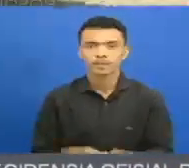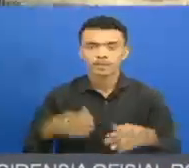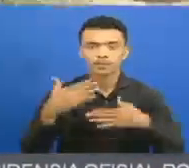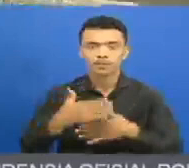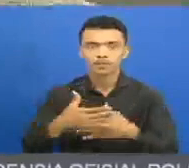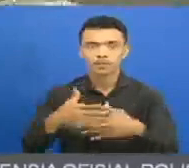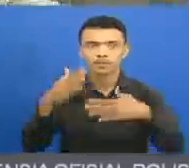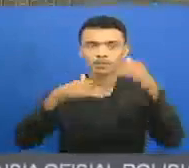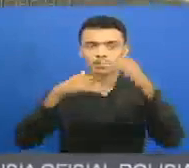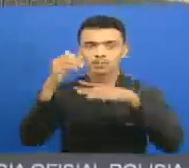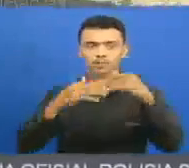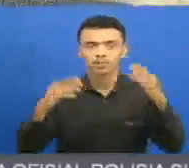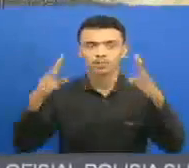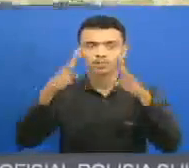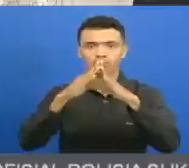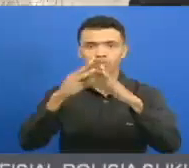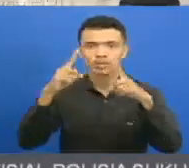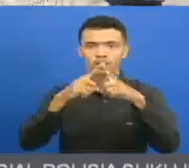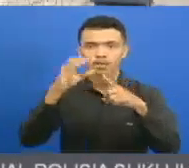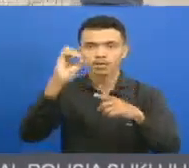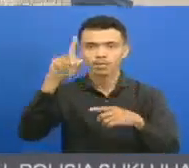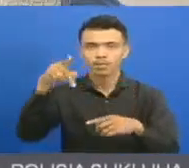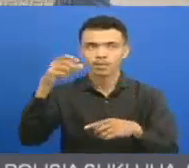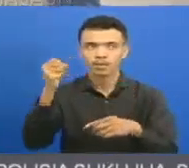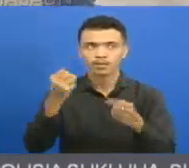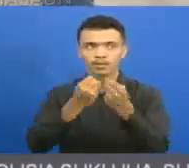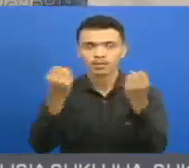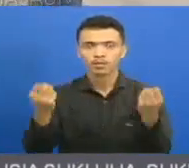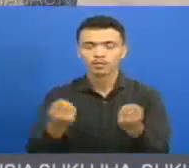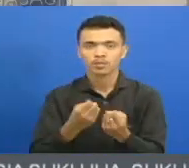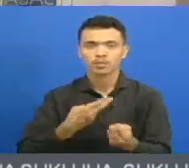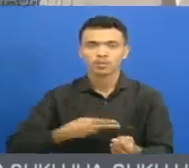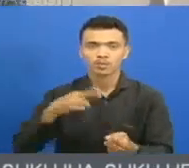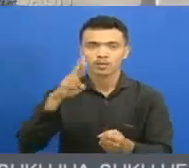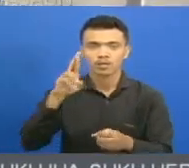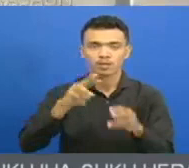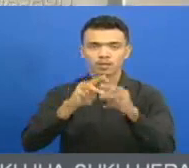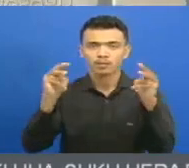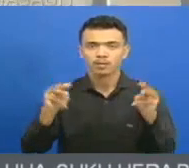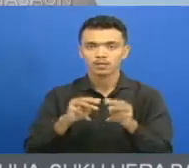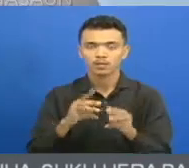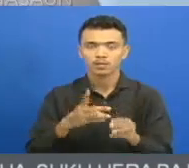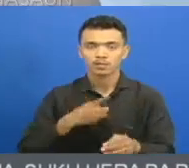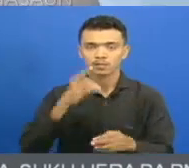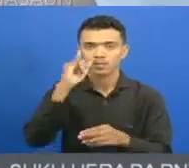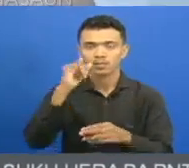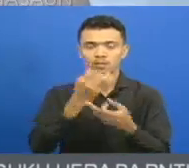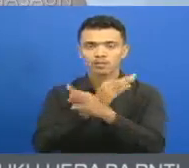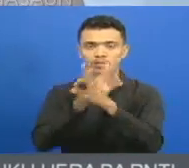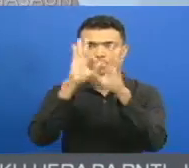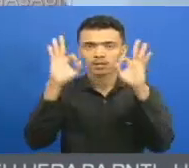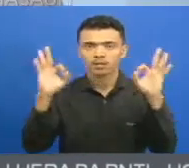Processo construção residência BOPS e a Suco Herrera, posto administrativo Cristo Rei, município de Ili, finaliza ona